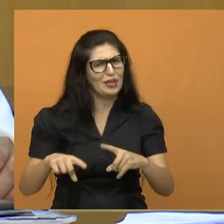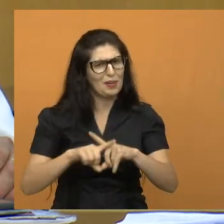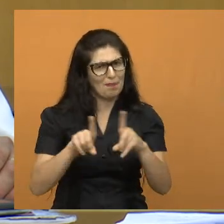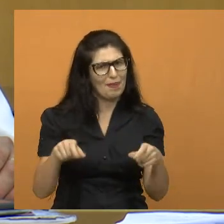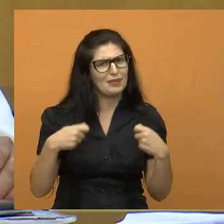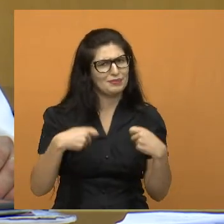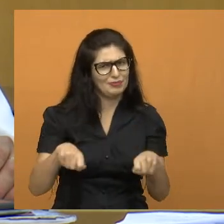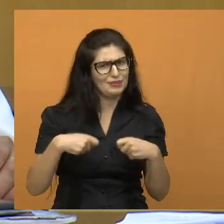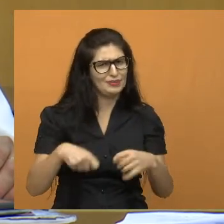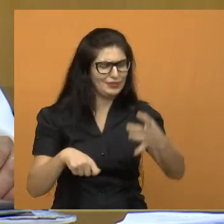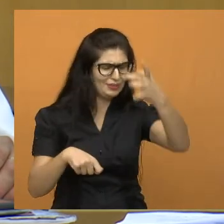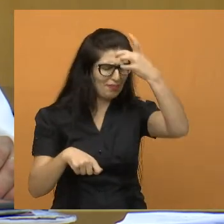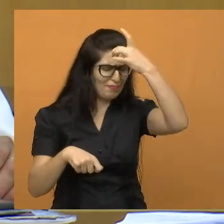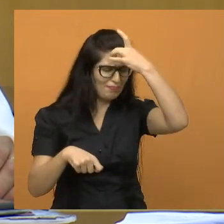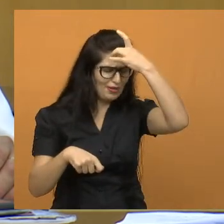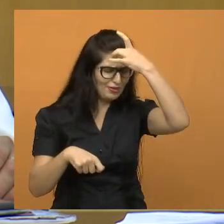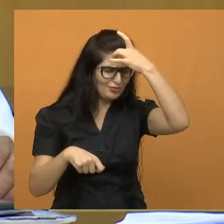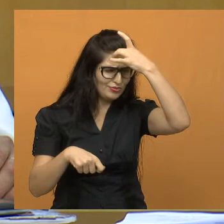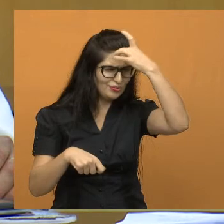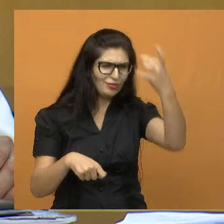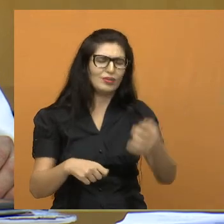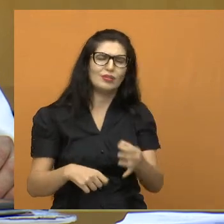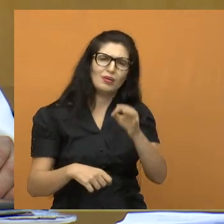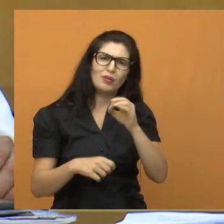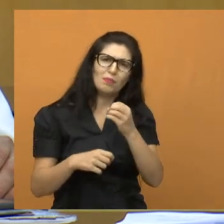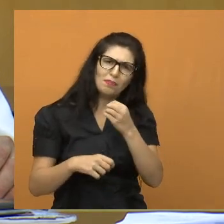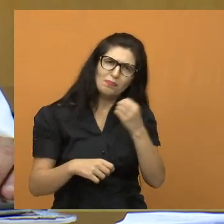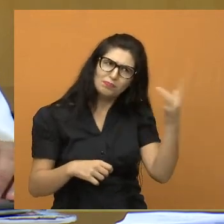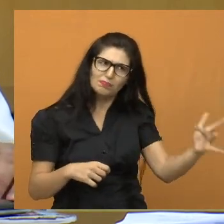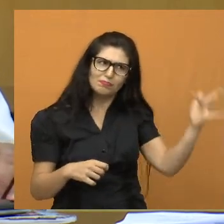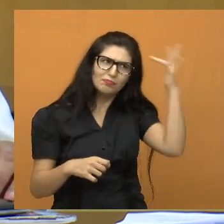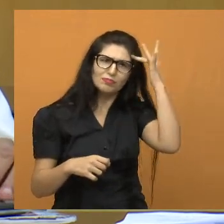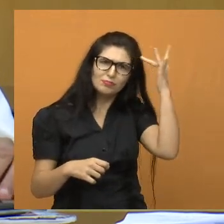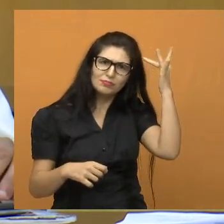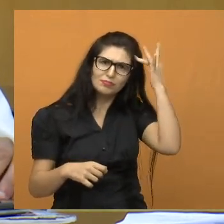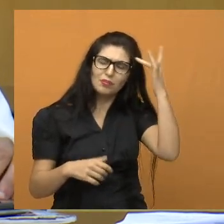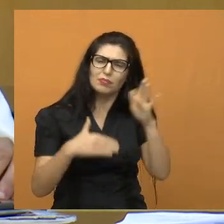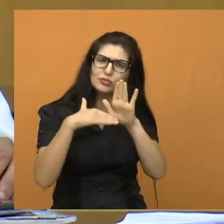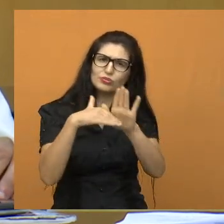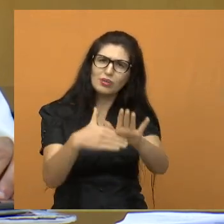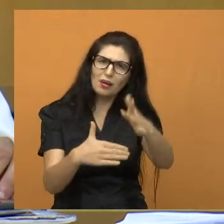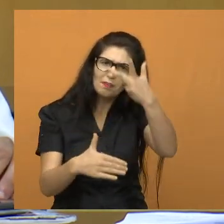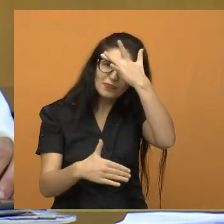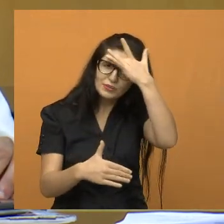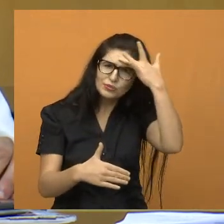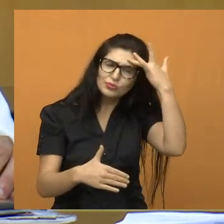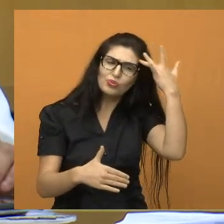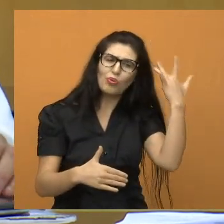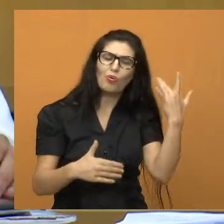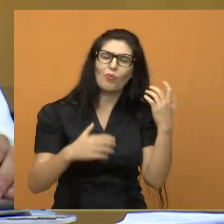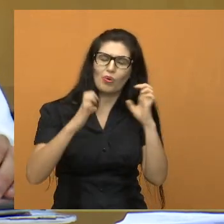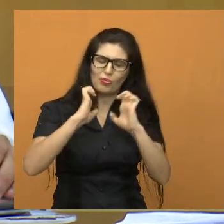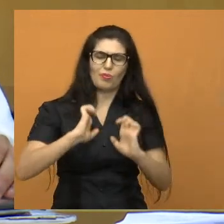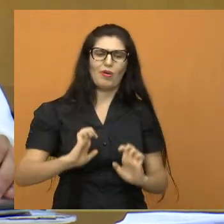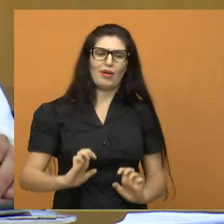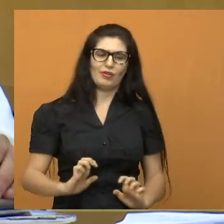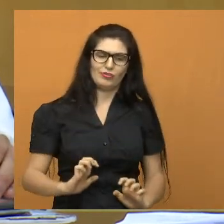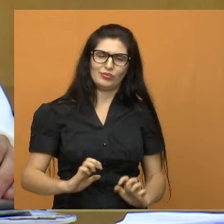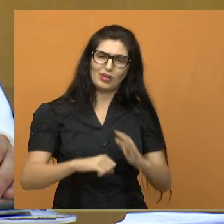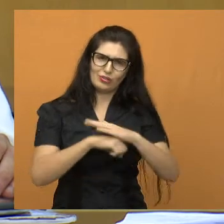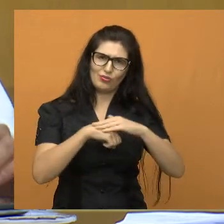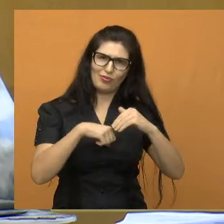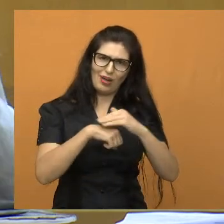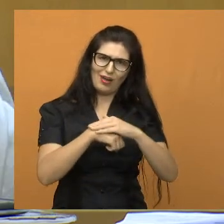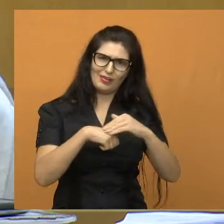que esse pode ser um caminho também. E eu destacaria ainda uma questão que volta e meia eu falo. Nós